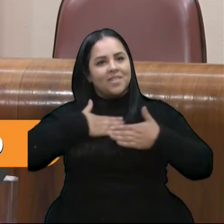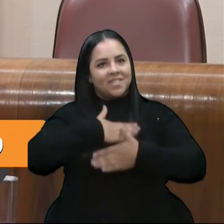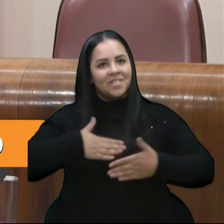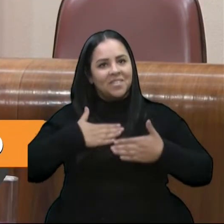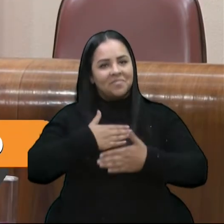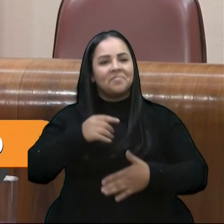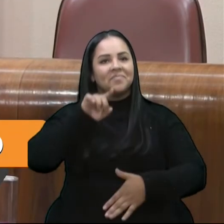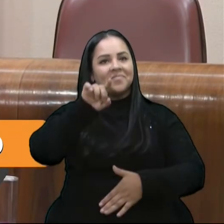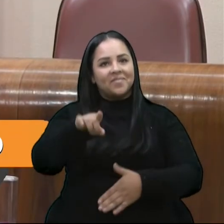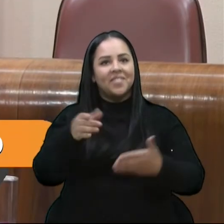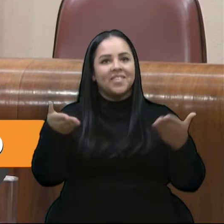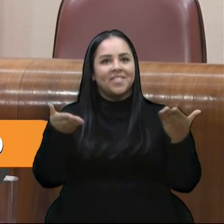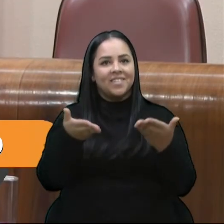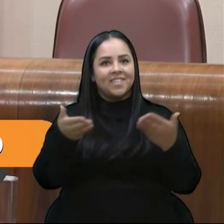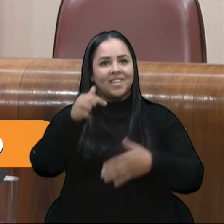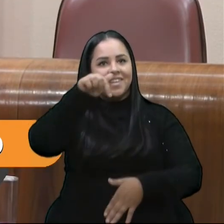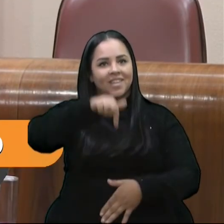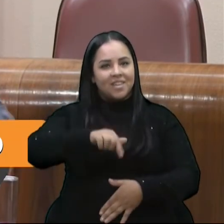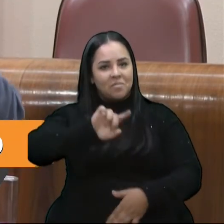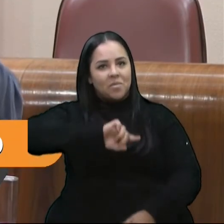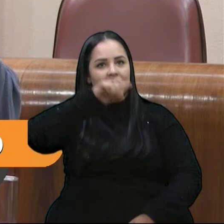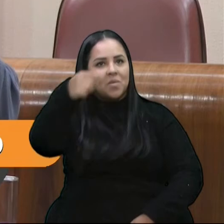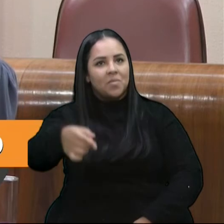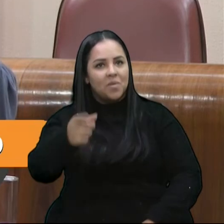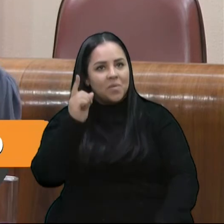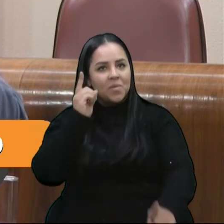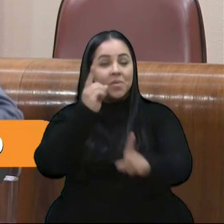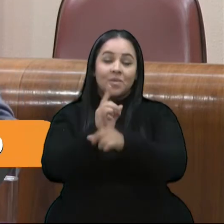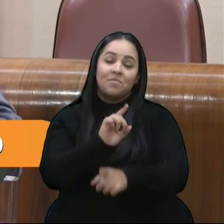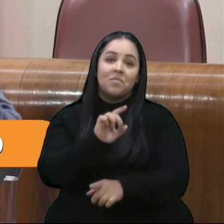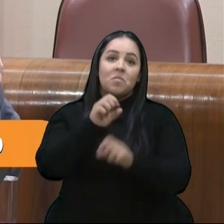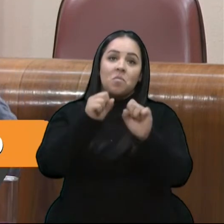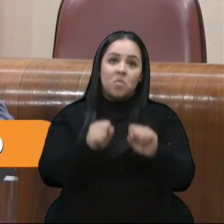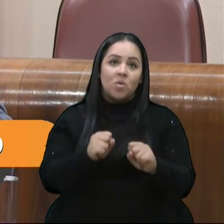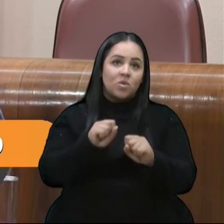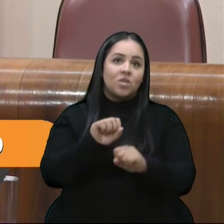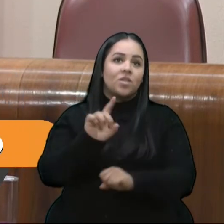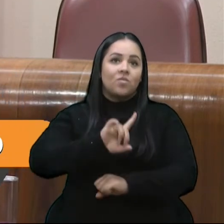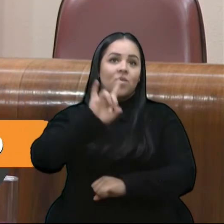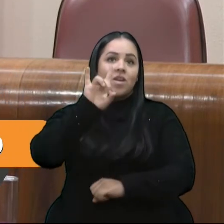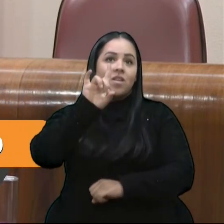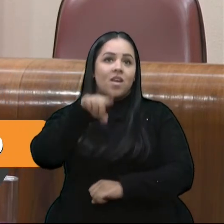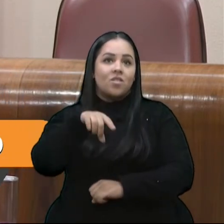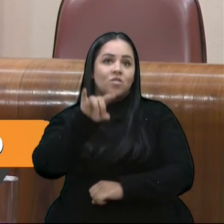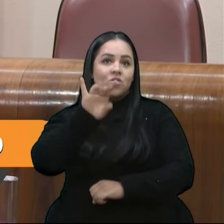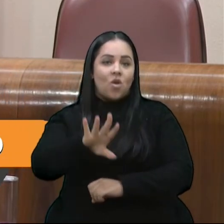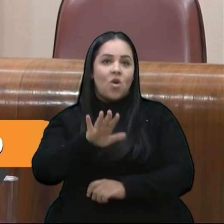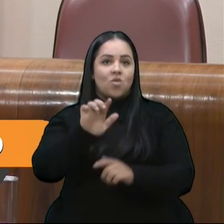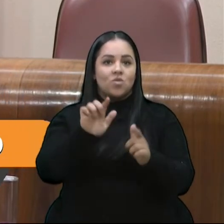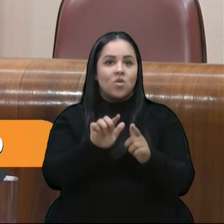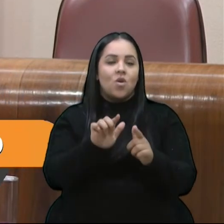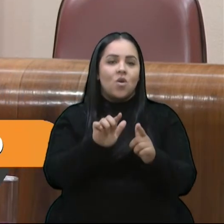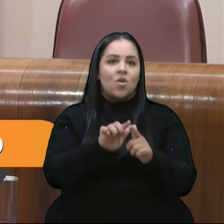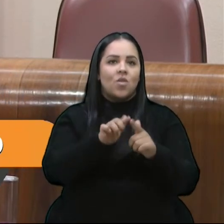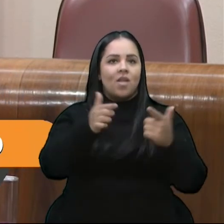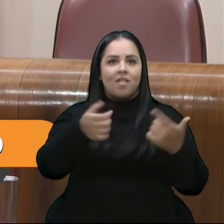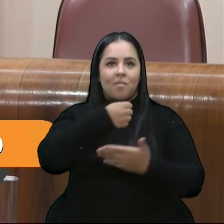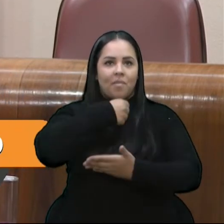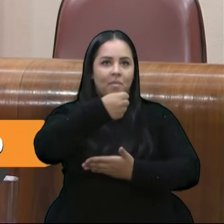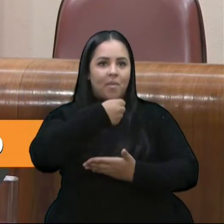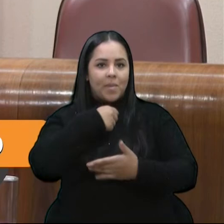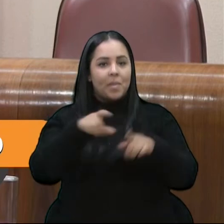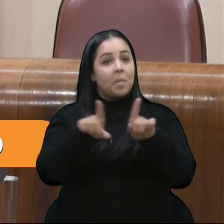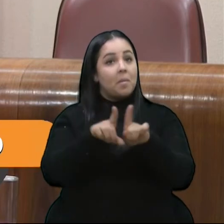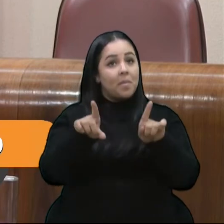com a gente. Até o nosso próximo encontro, quem sabe debatendo não só jornalismo, mas também Feira do Livro, aqui pelo canal